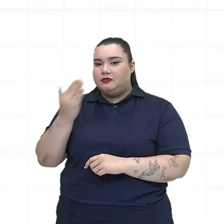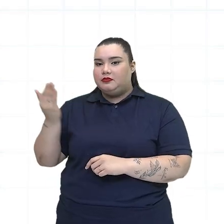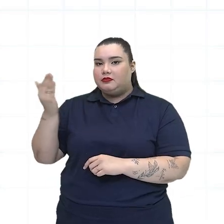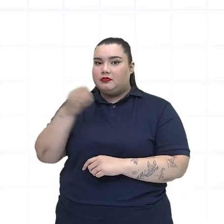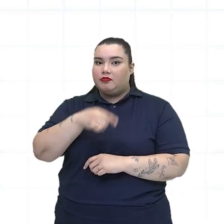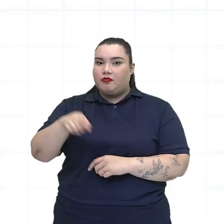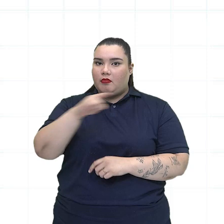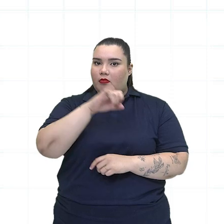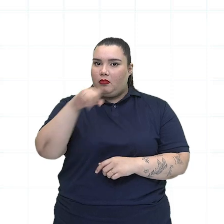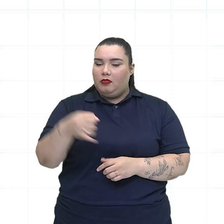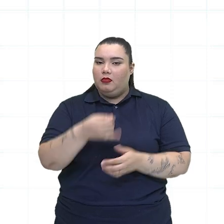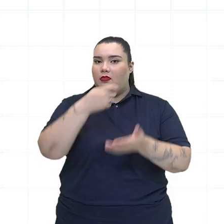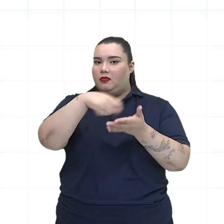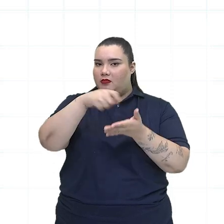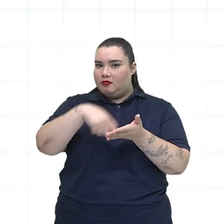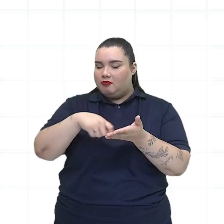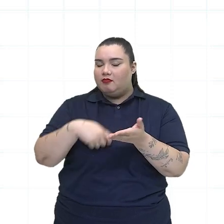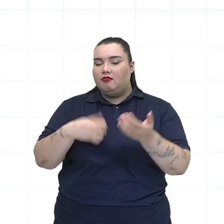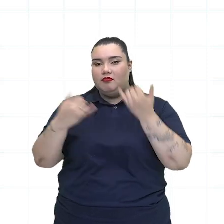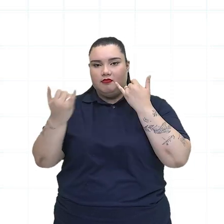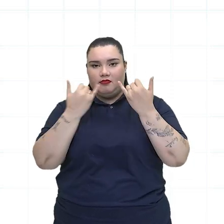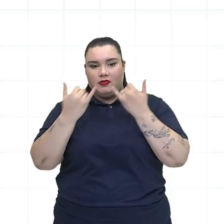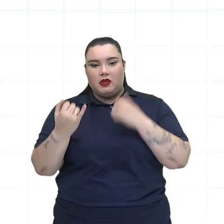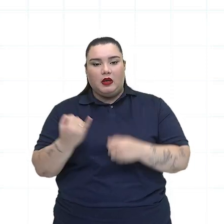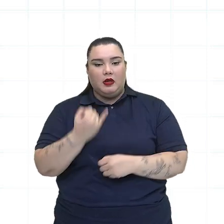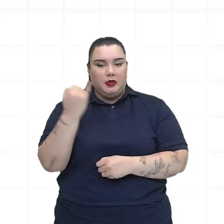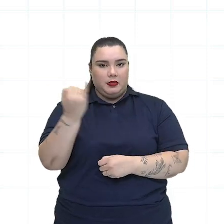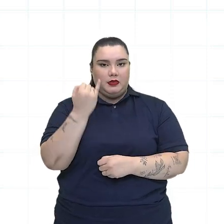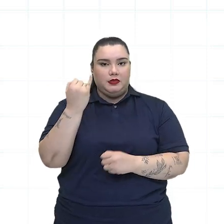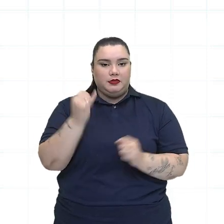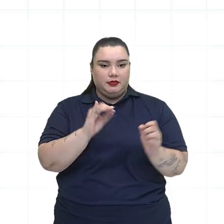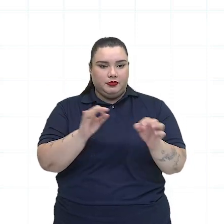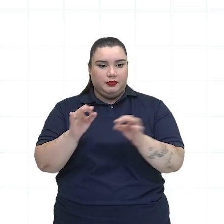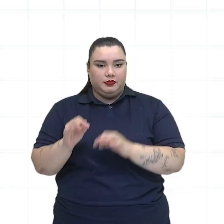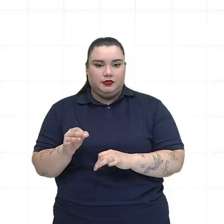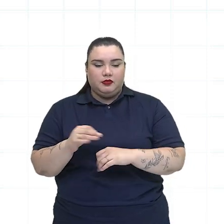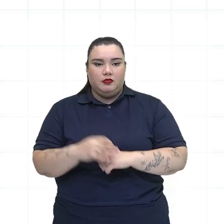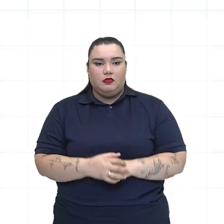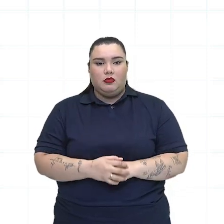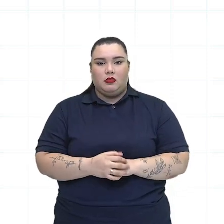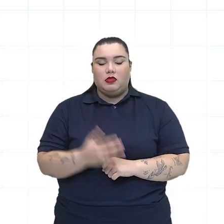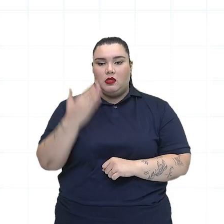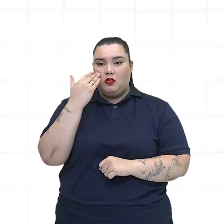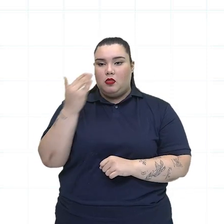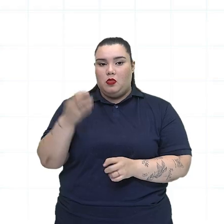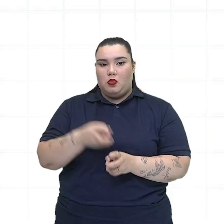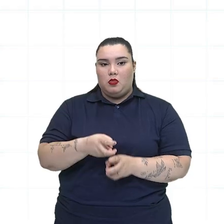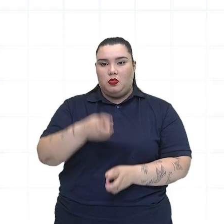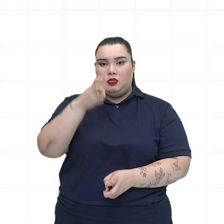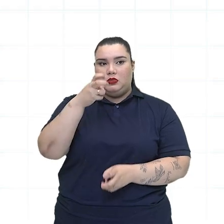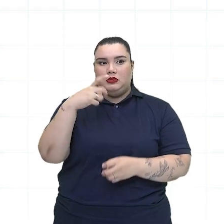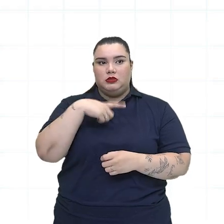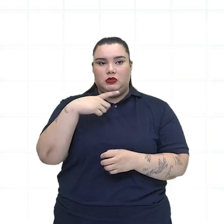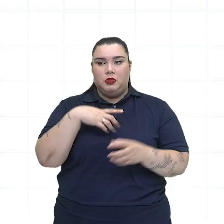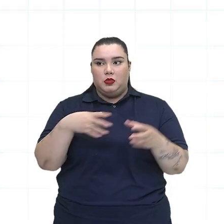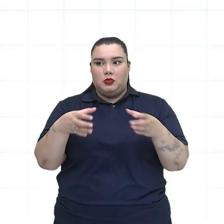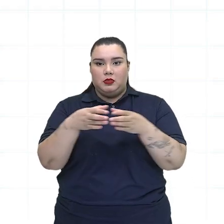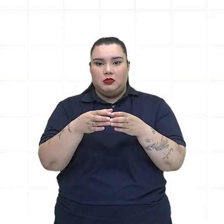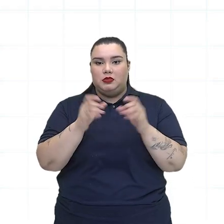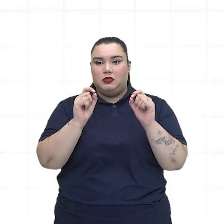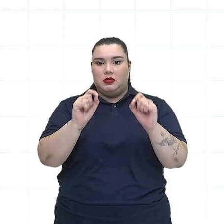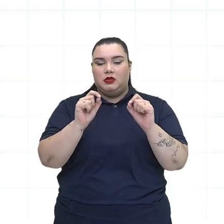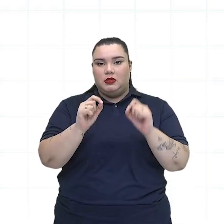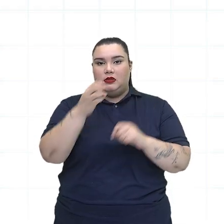vocês já aproveitem e anotem essa informação, porque ela é super importante, tá bom? Então, a nossa coluna ela é composta por um conjunto